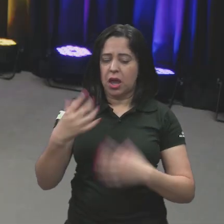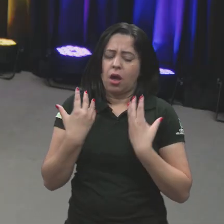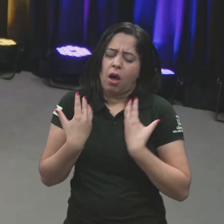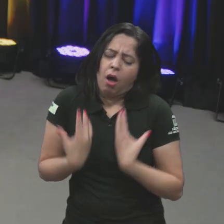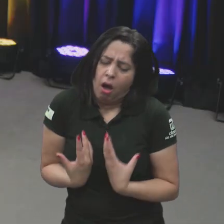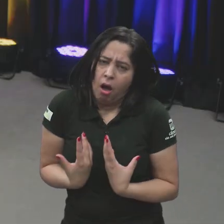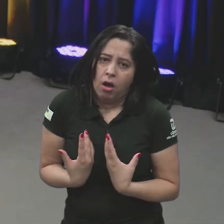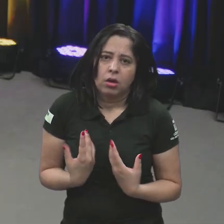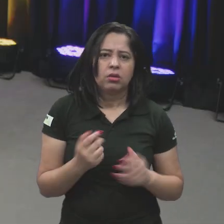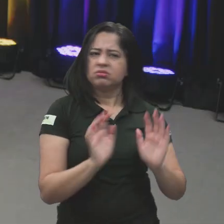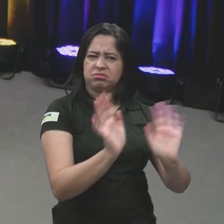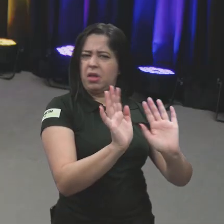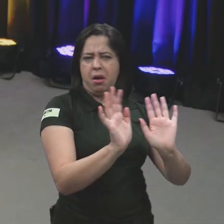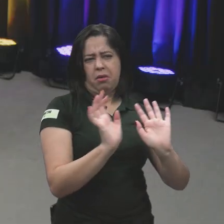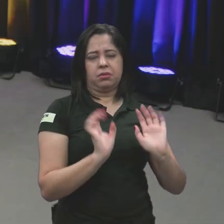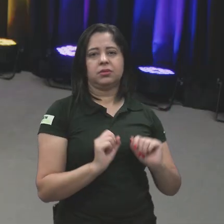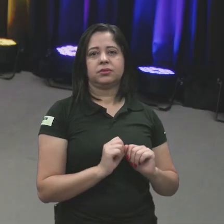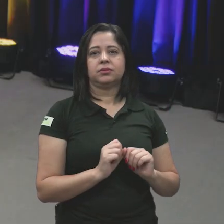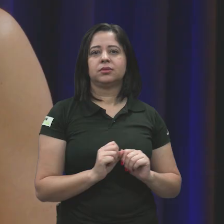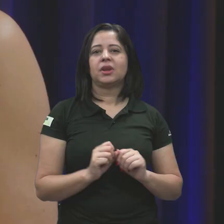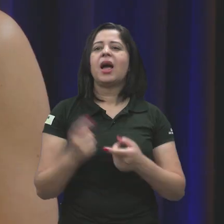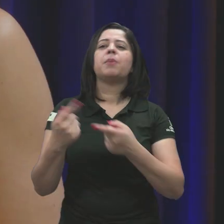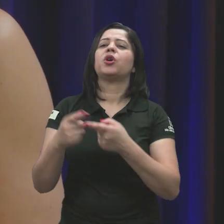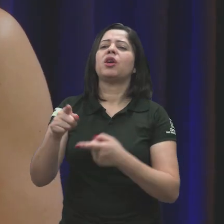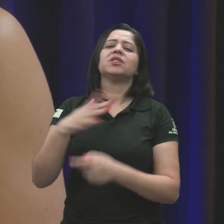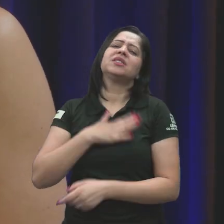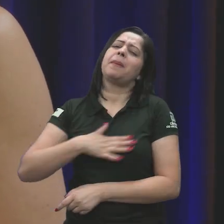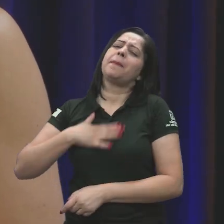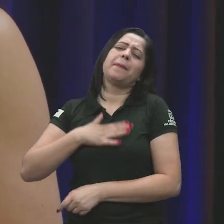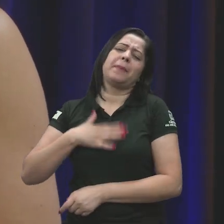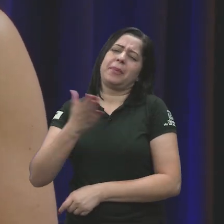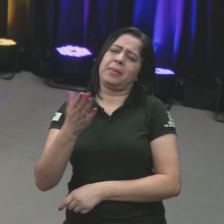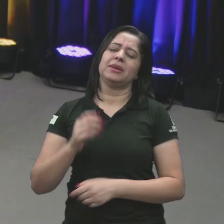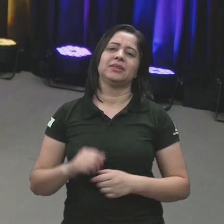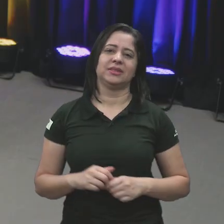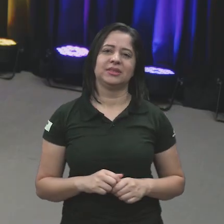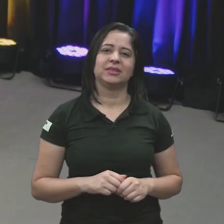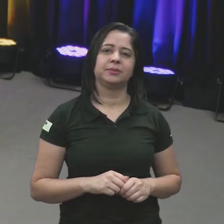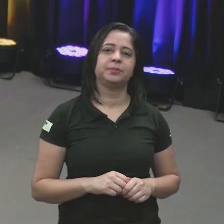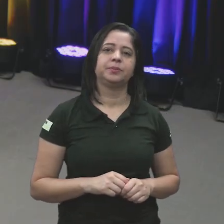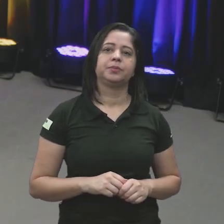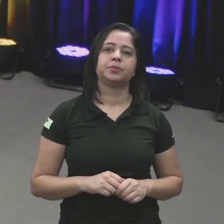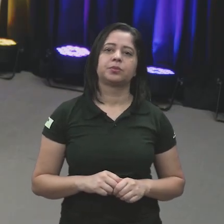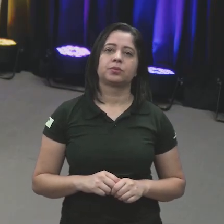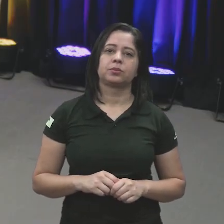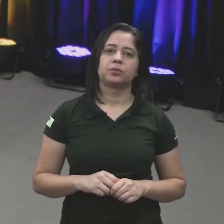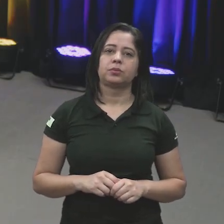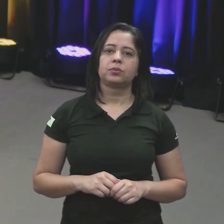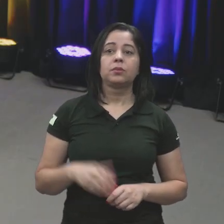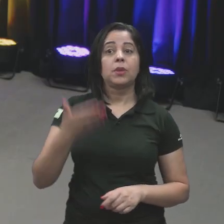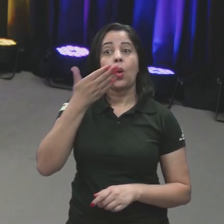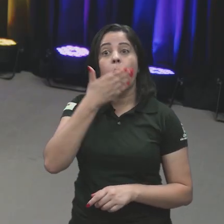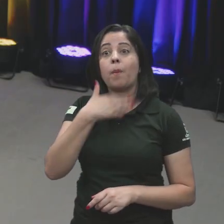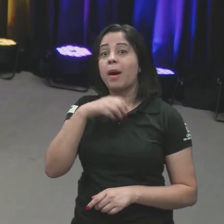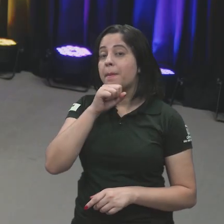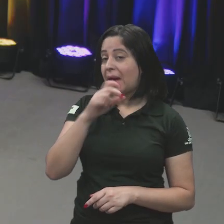né? Não. Não. Porque você faz com prazer, né? Legal. Uhum. E de que forma o seu pai,